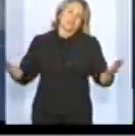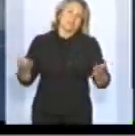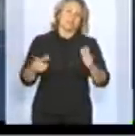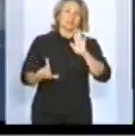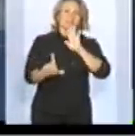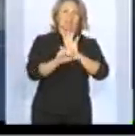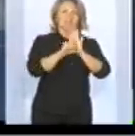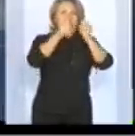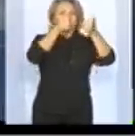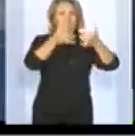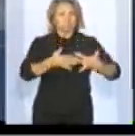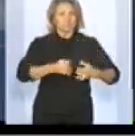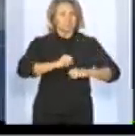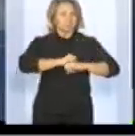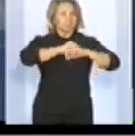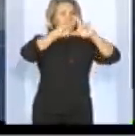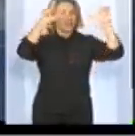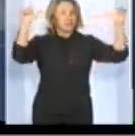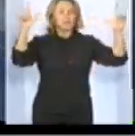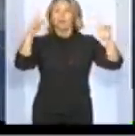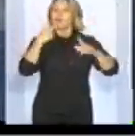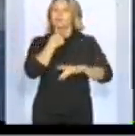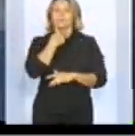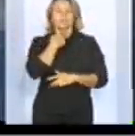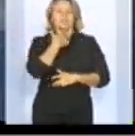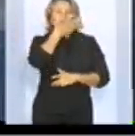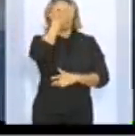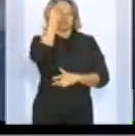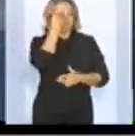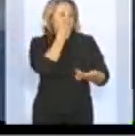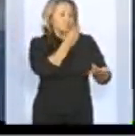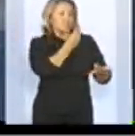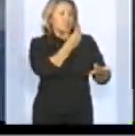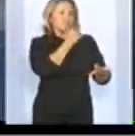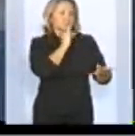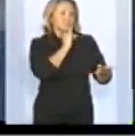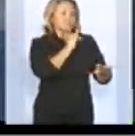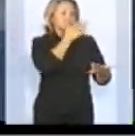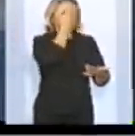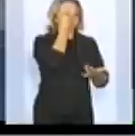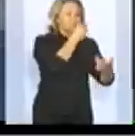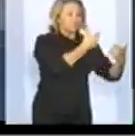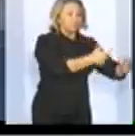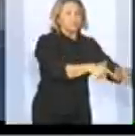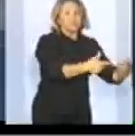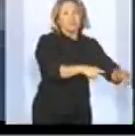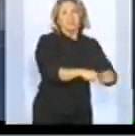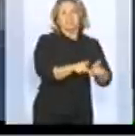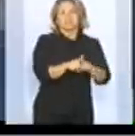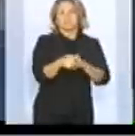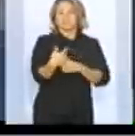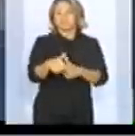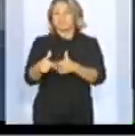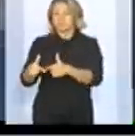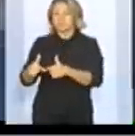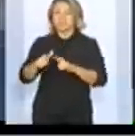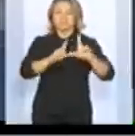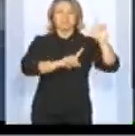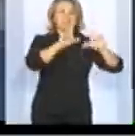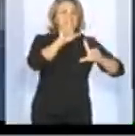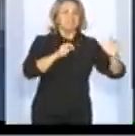lei fala claramente, não podemos contratar um redator, uma empresa de telecomunicações e uma operação de TV por assinatura,